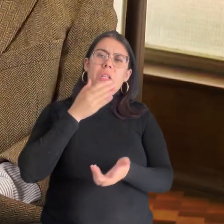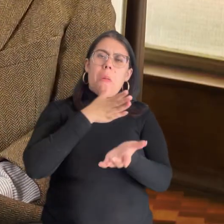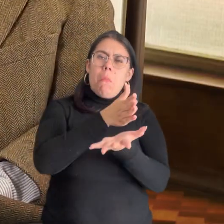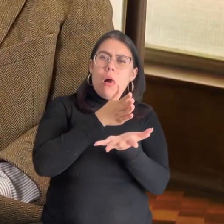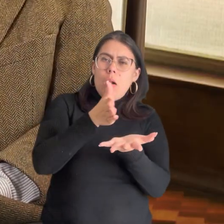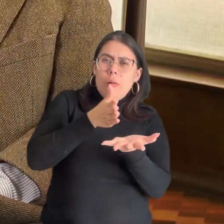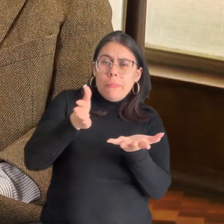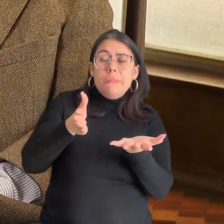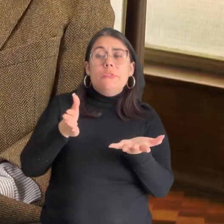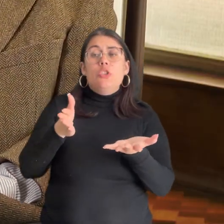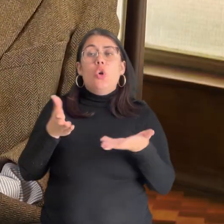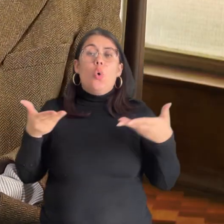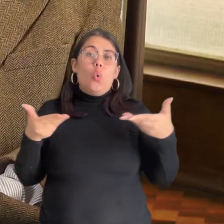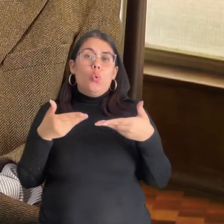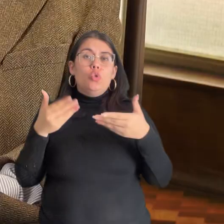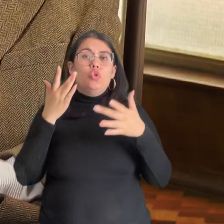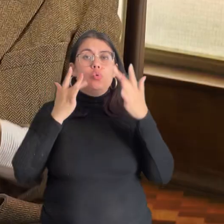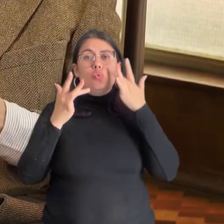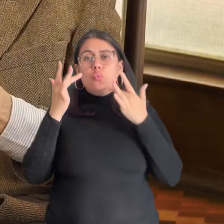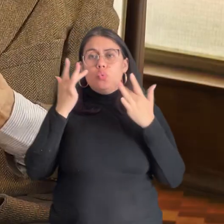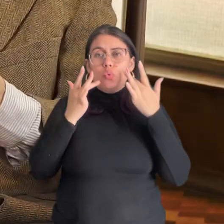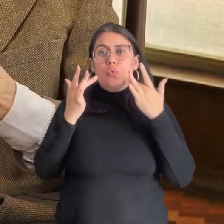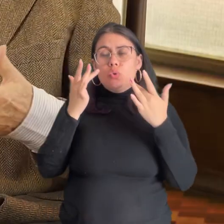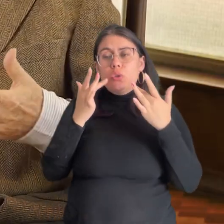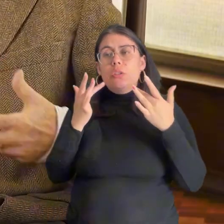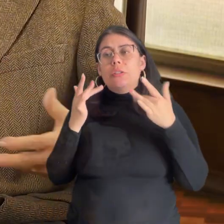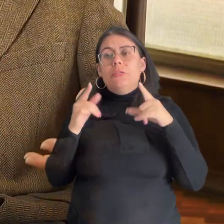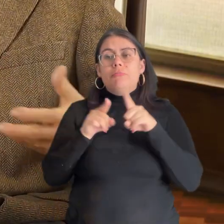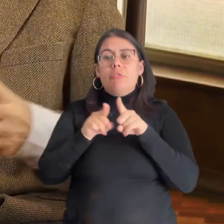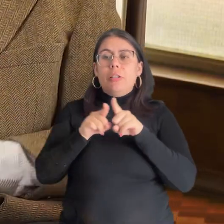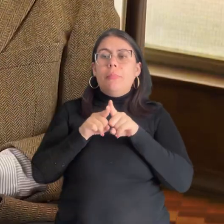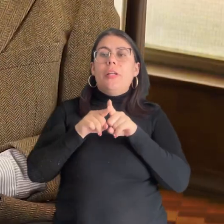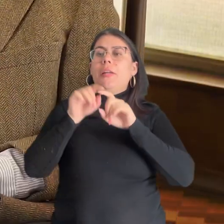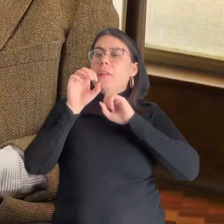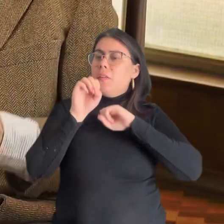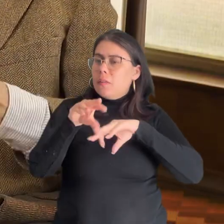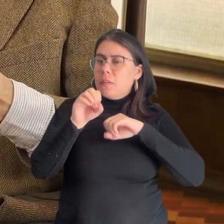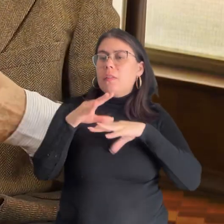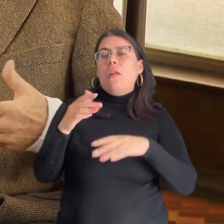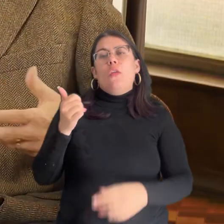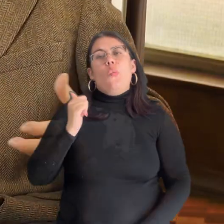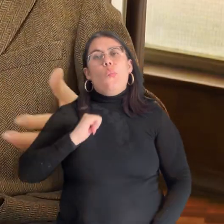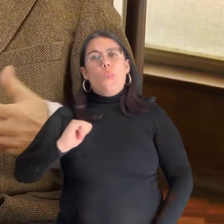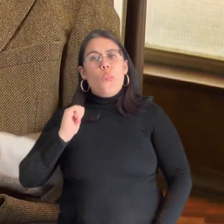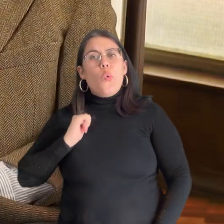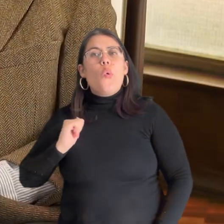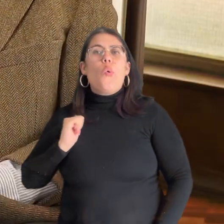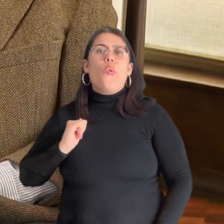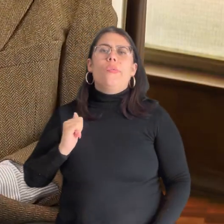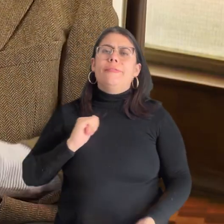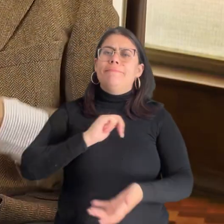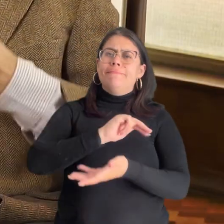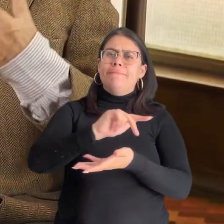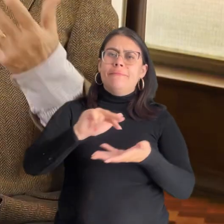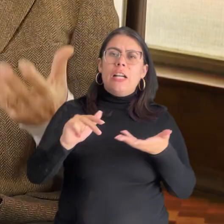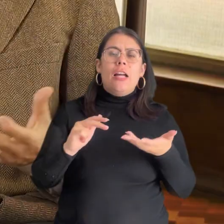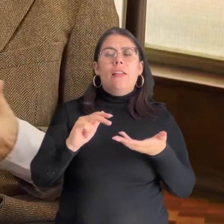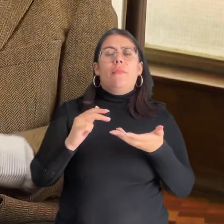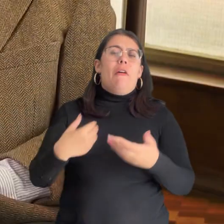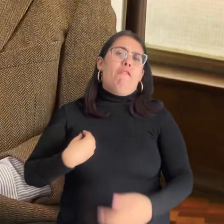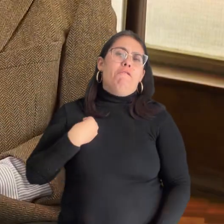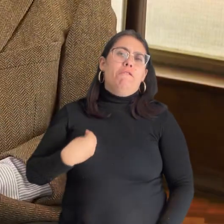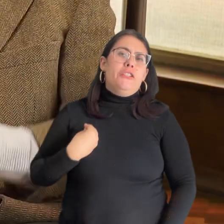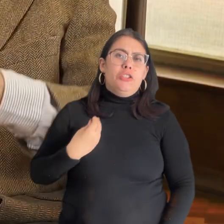alternativas. Além disso, o teatro incorporou ensino, bolsas, enfim, uma